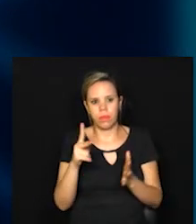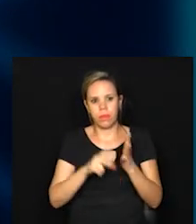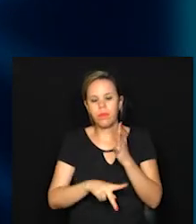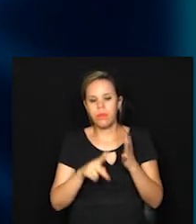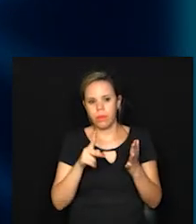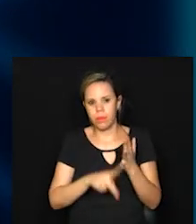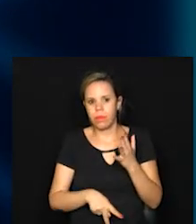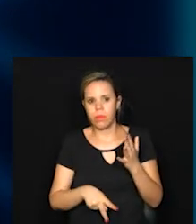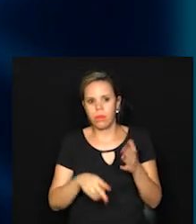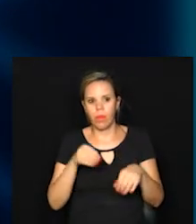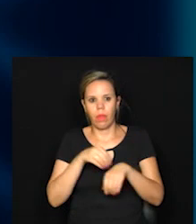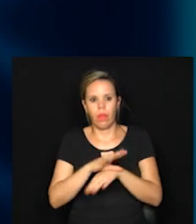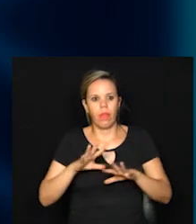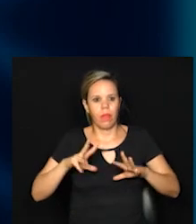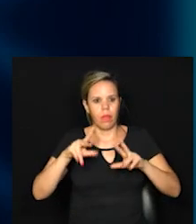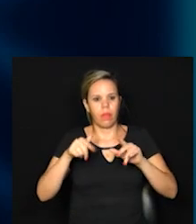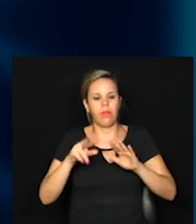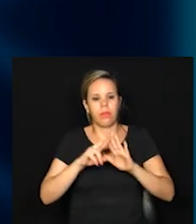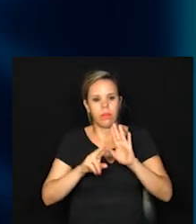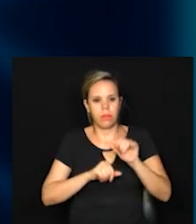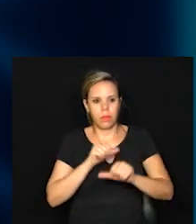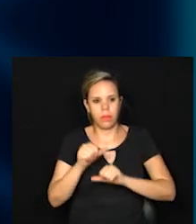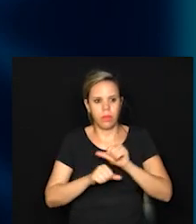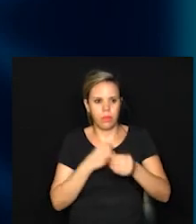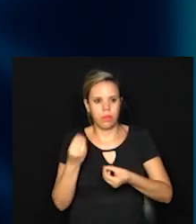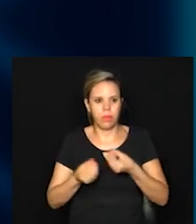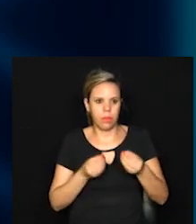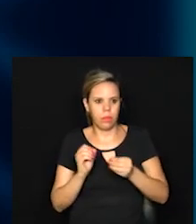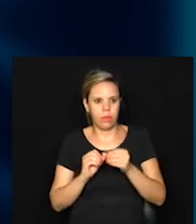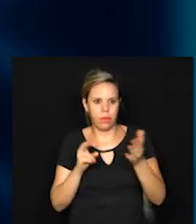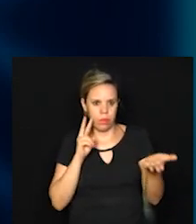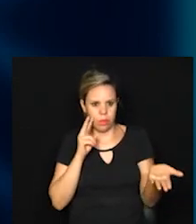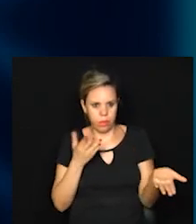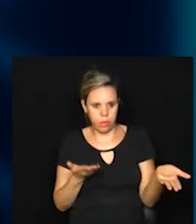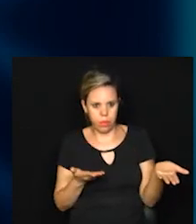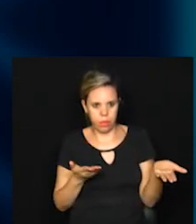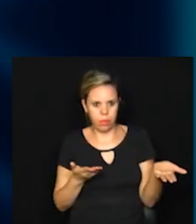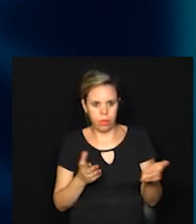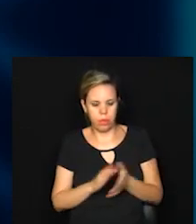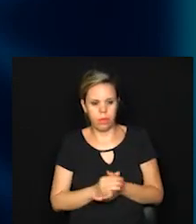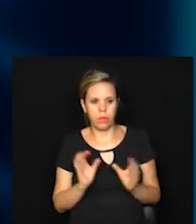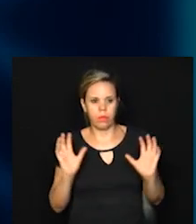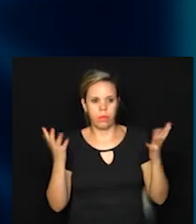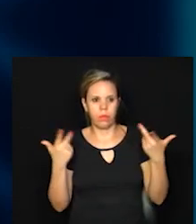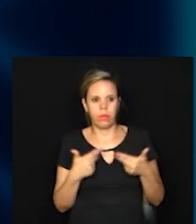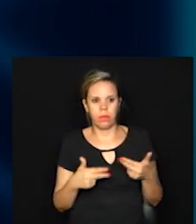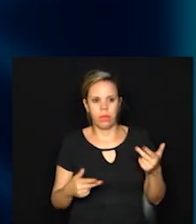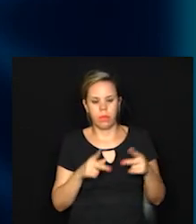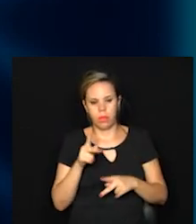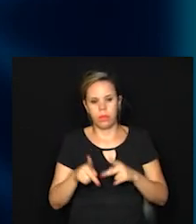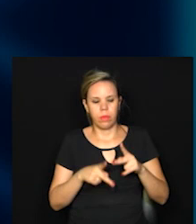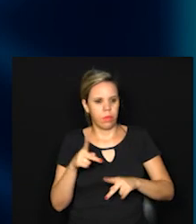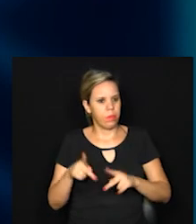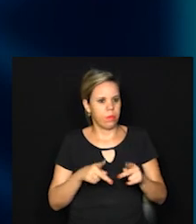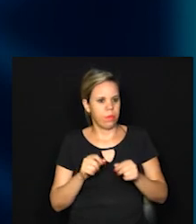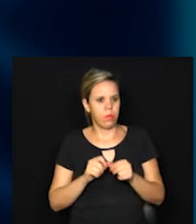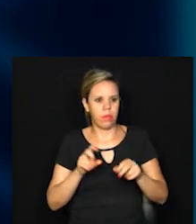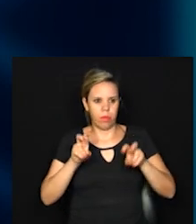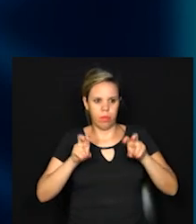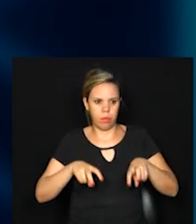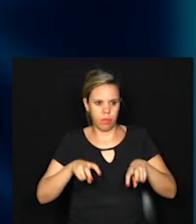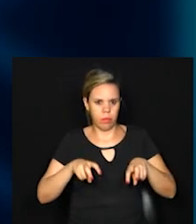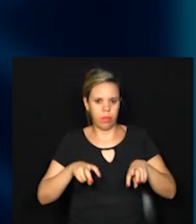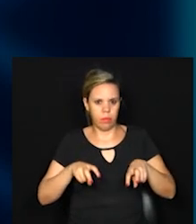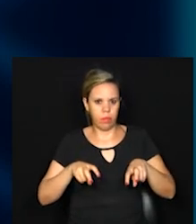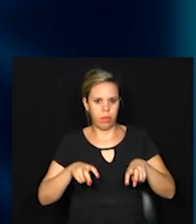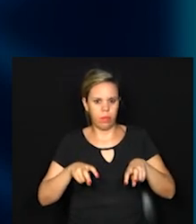páginas, trazendo todas as mudanças e como deve ser. E olha só, os eventos em que as pessoas estão